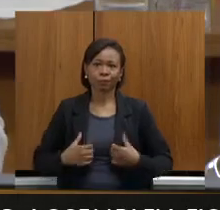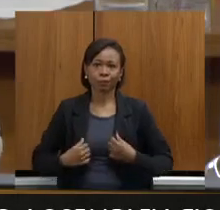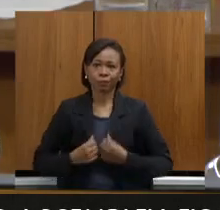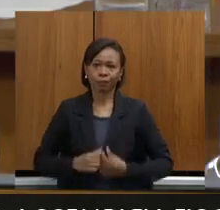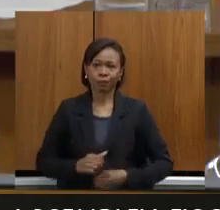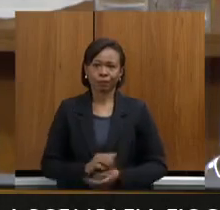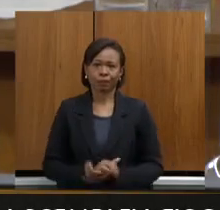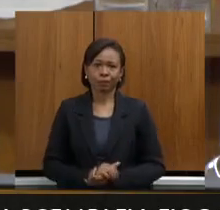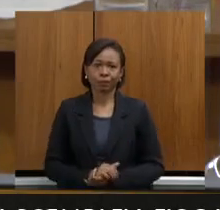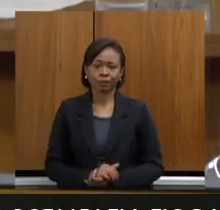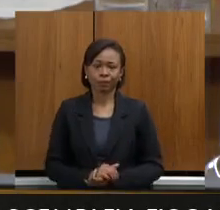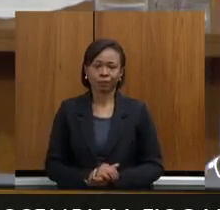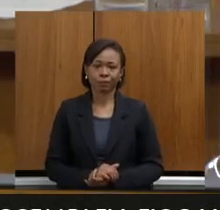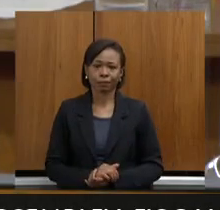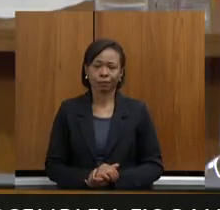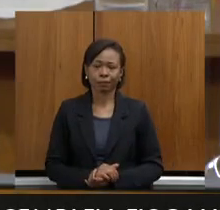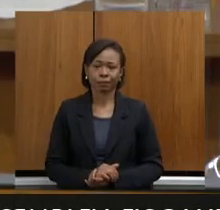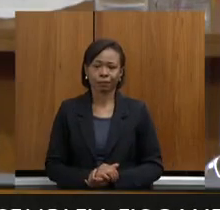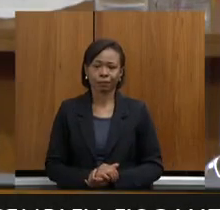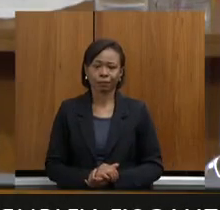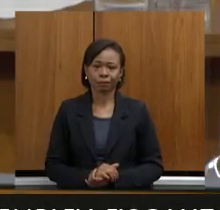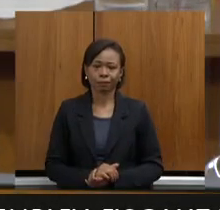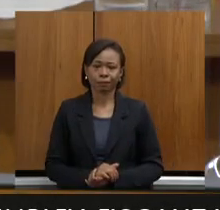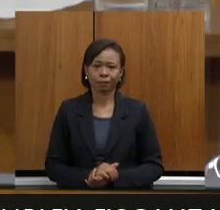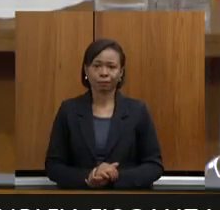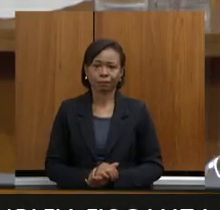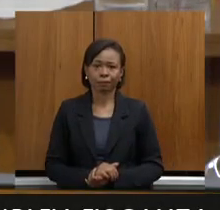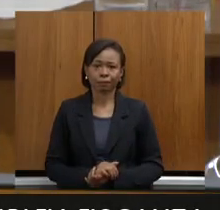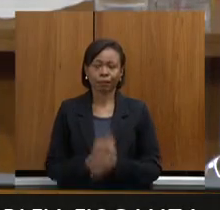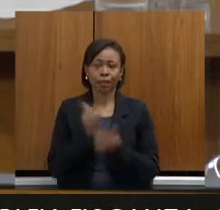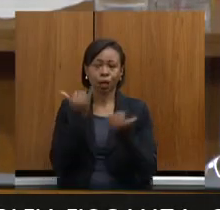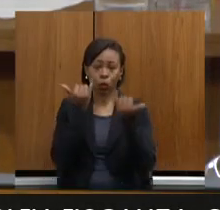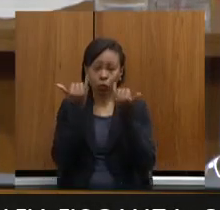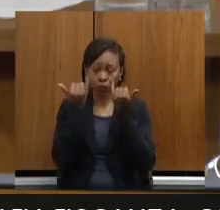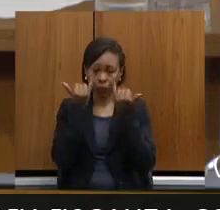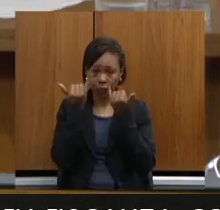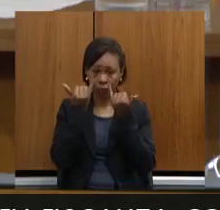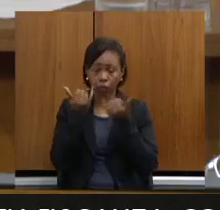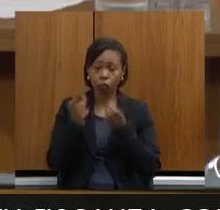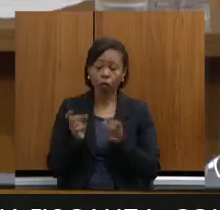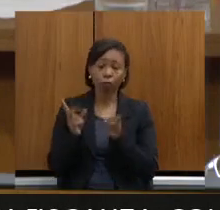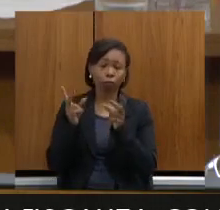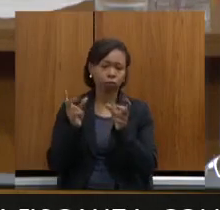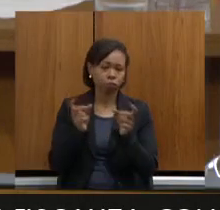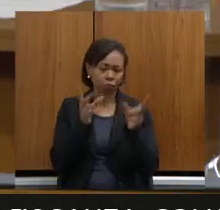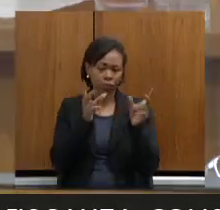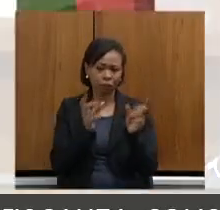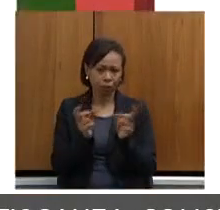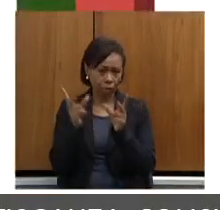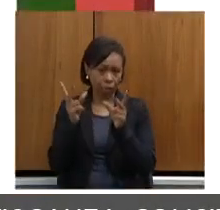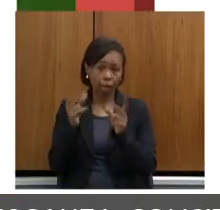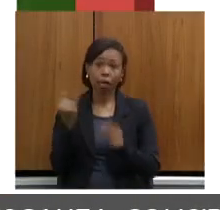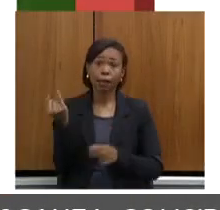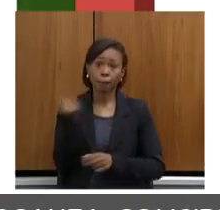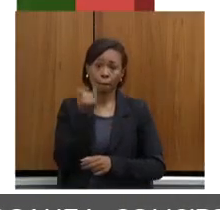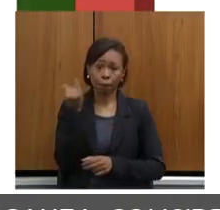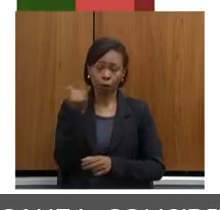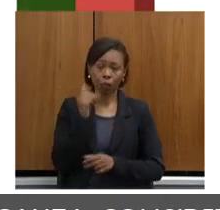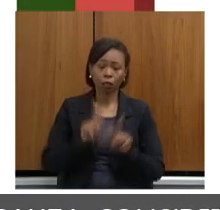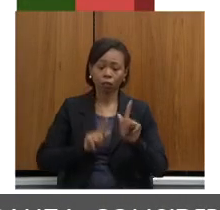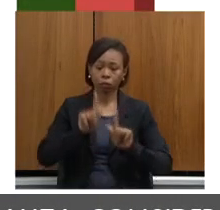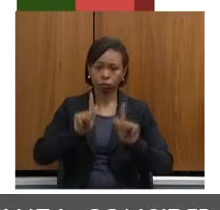bom então para finalizar os dados as exportações que te amo muito importante aqui